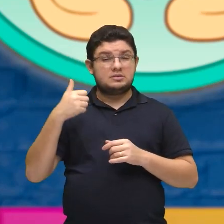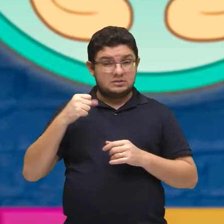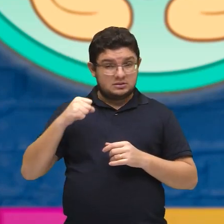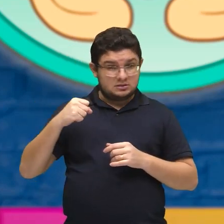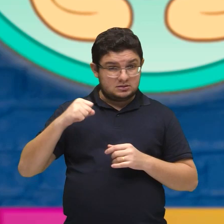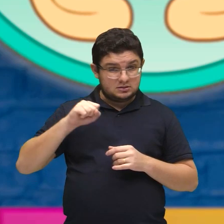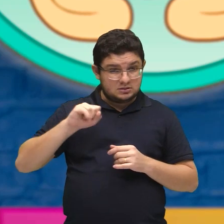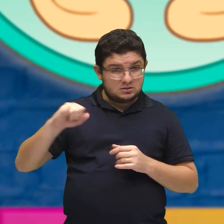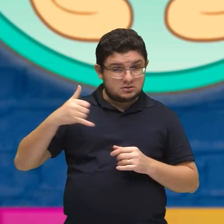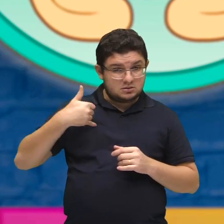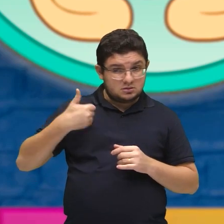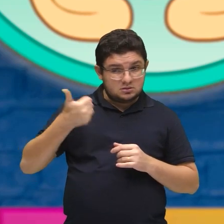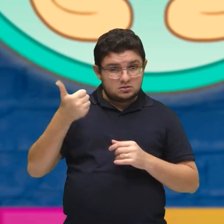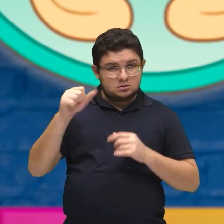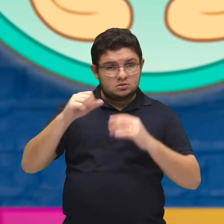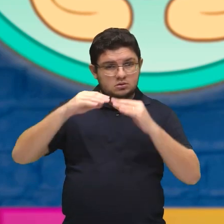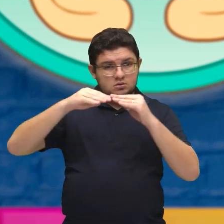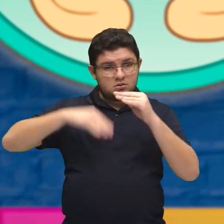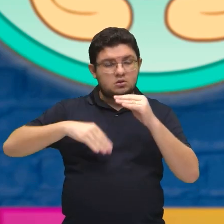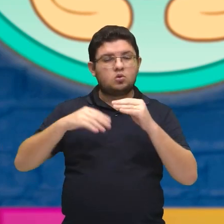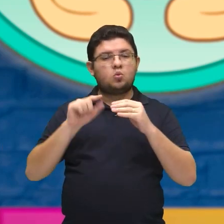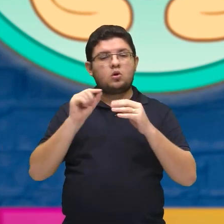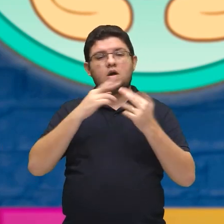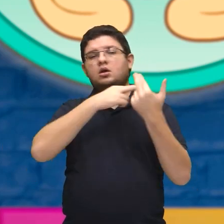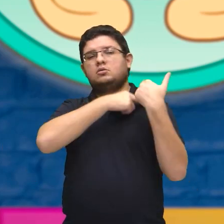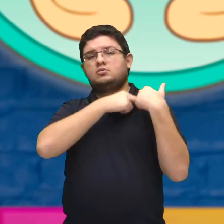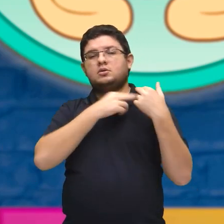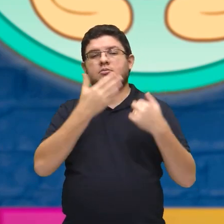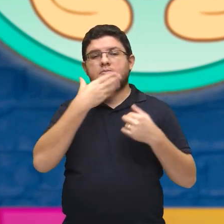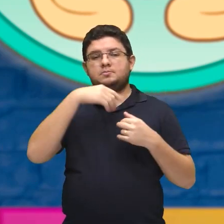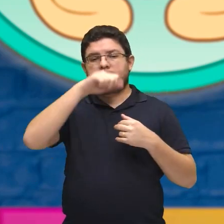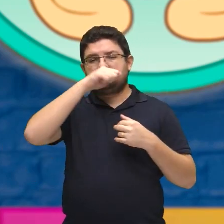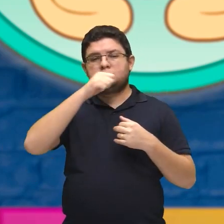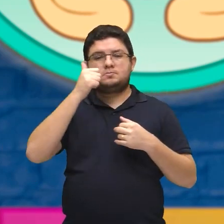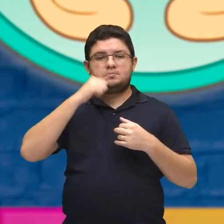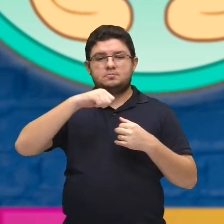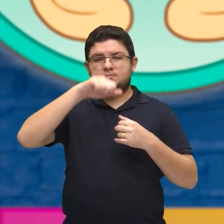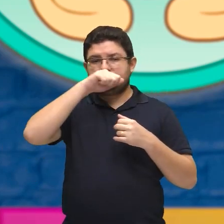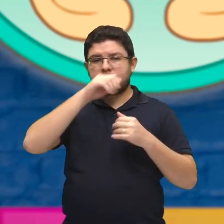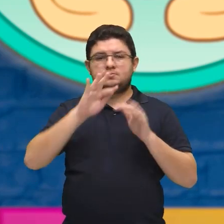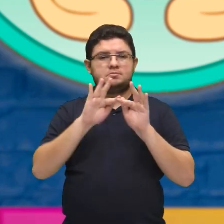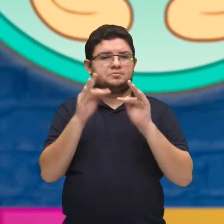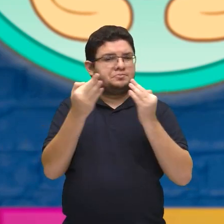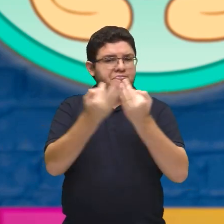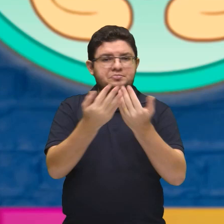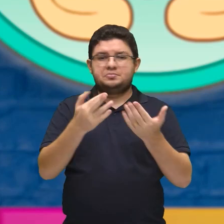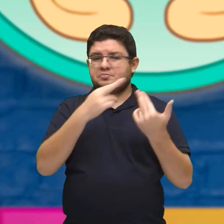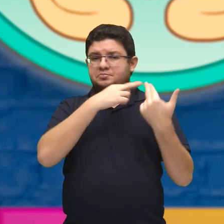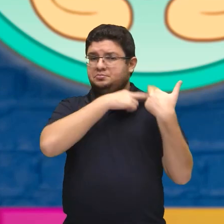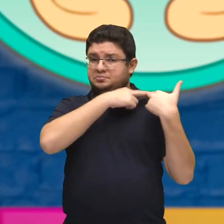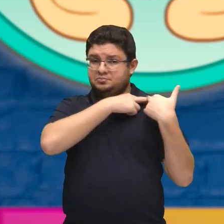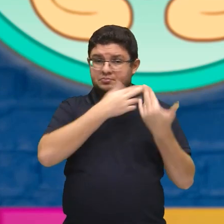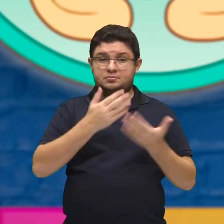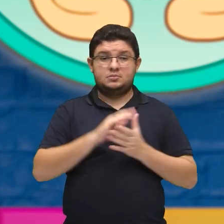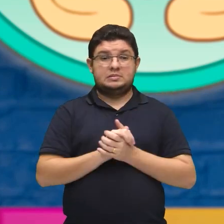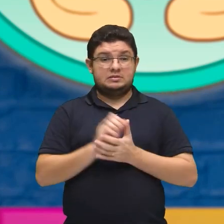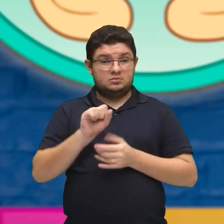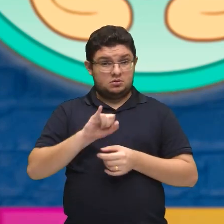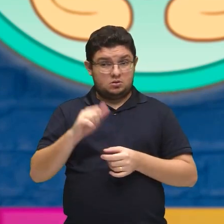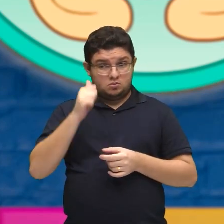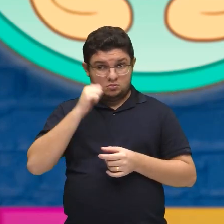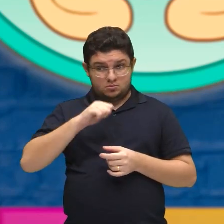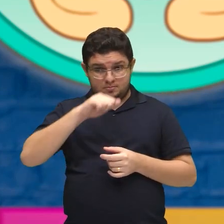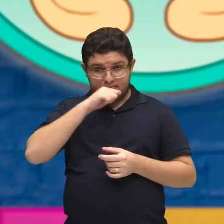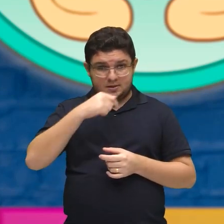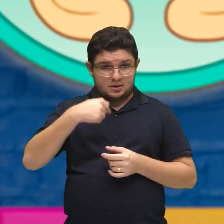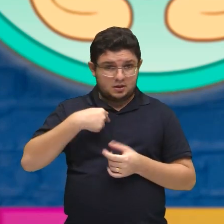pais, né? Então, é uma situação em que eu, como mãe, você, como pai, precisa verificar